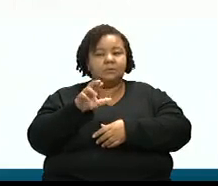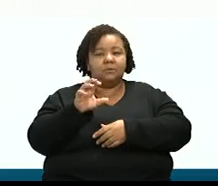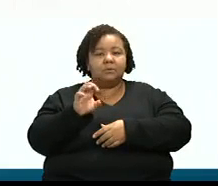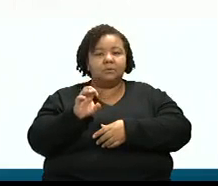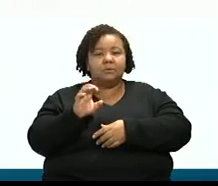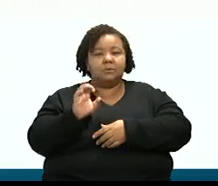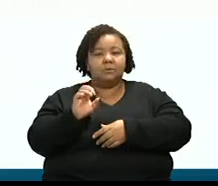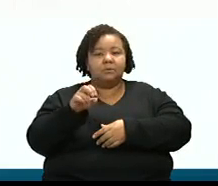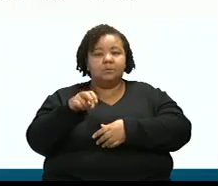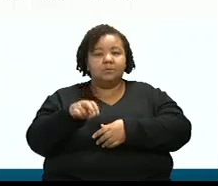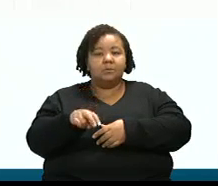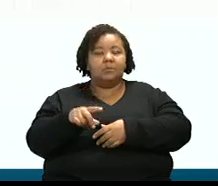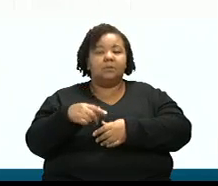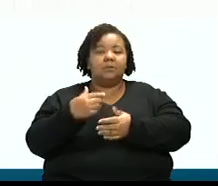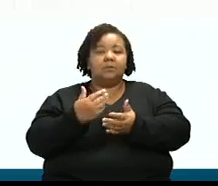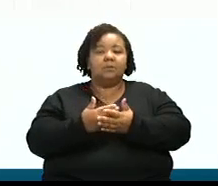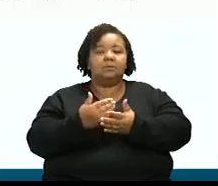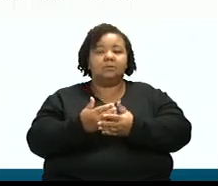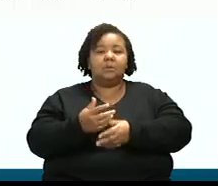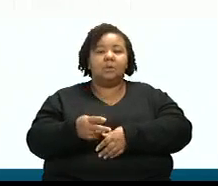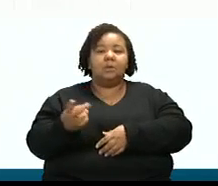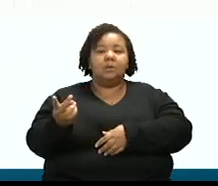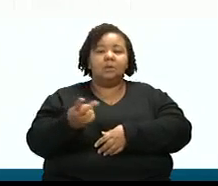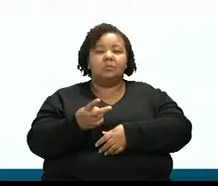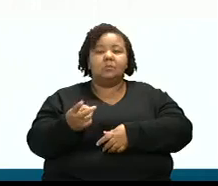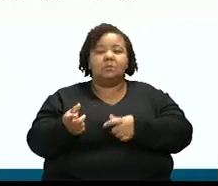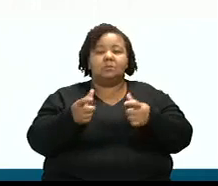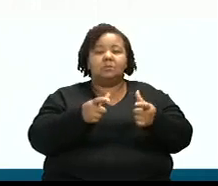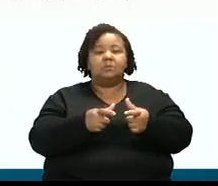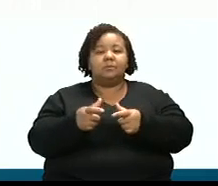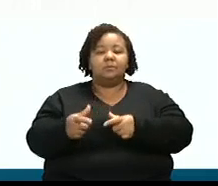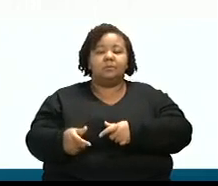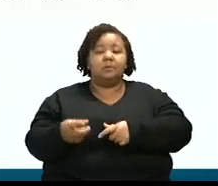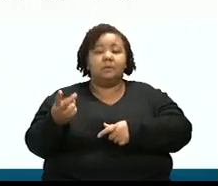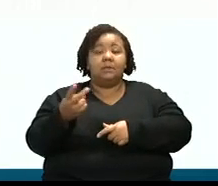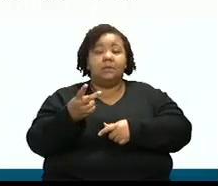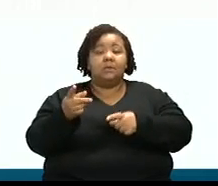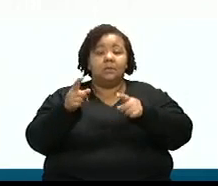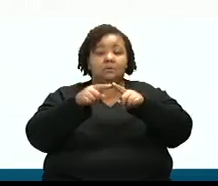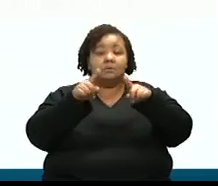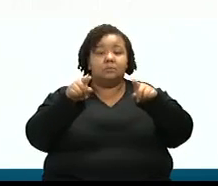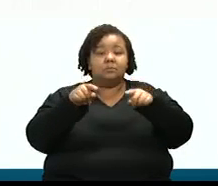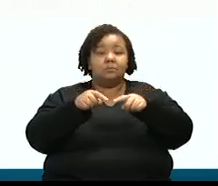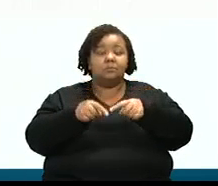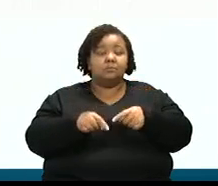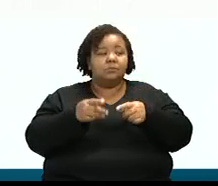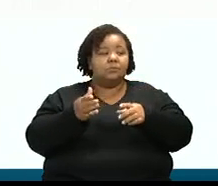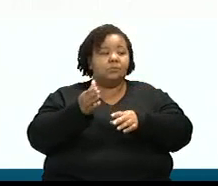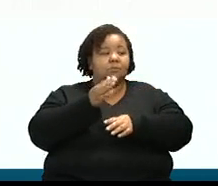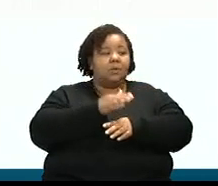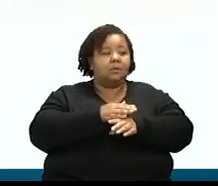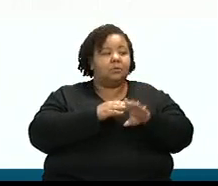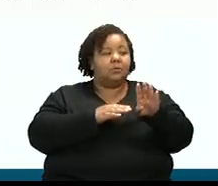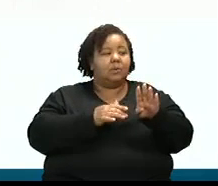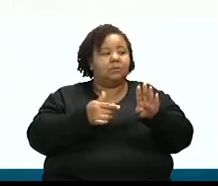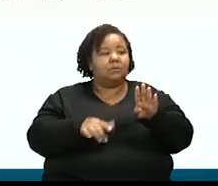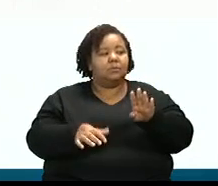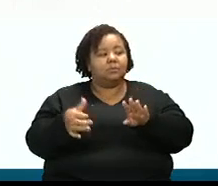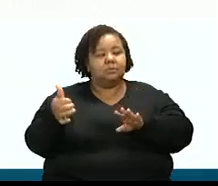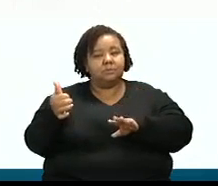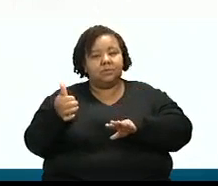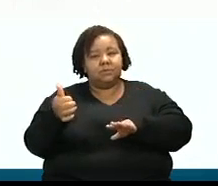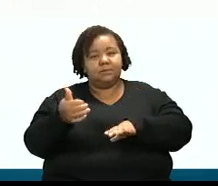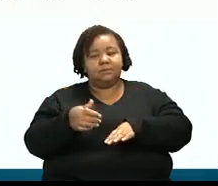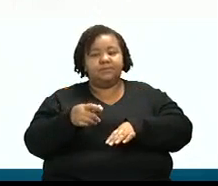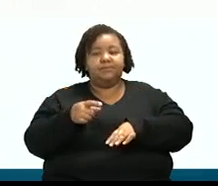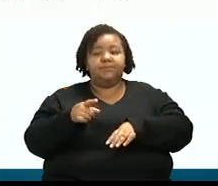campo elétrico através de duas regiões, que são dois quadrados, um com lado 4 e outro com lado 6. Se